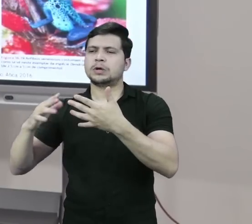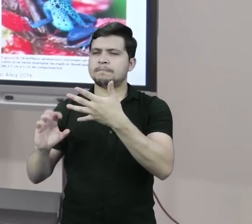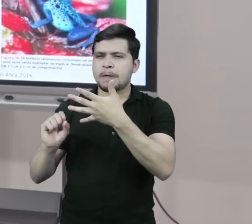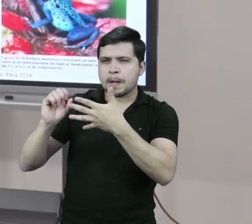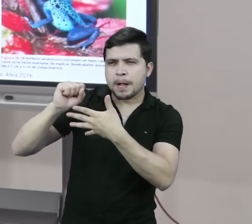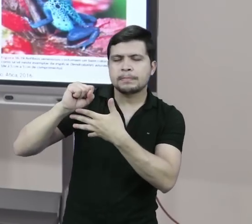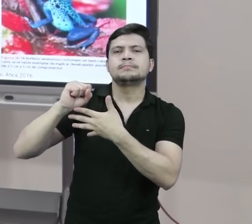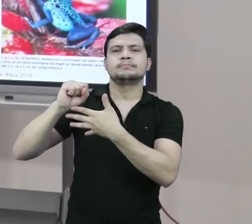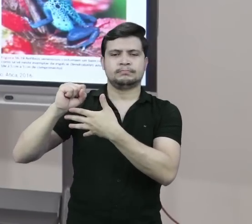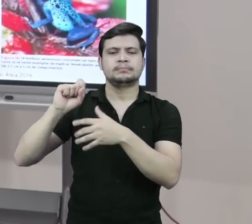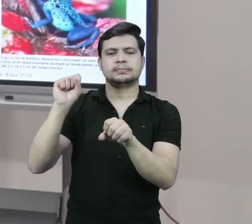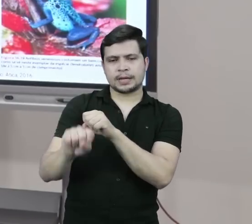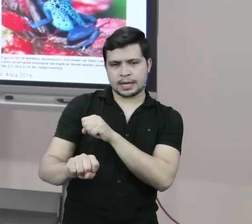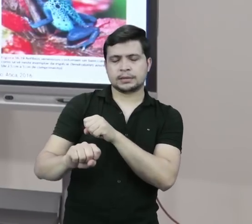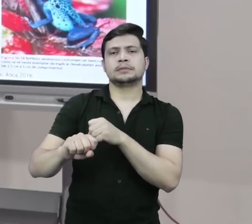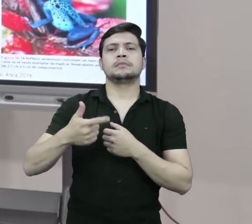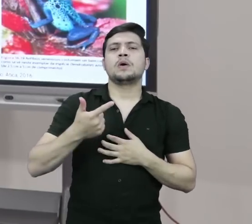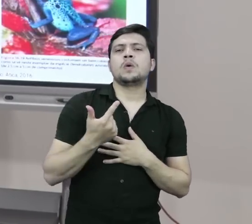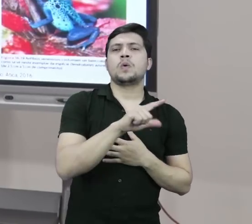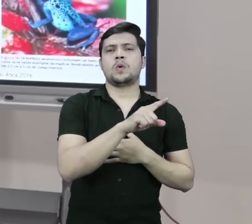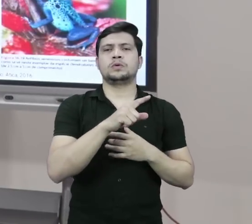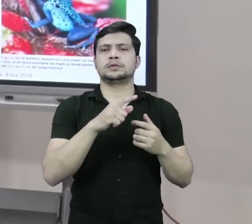desarmônica, certo? Nós temos aqui